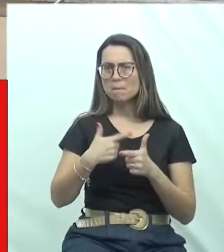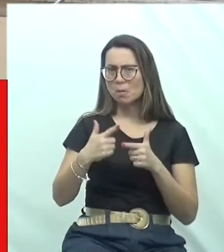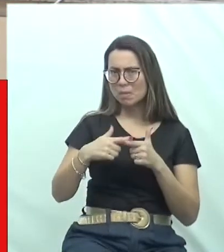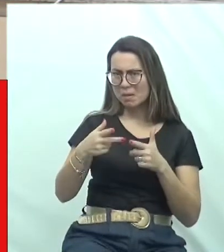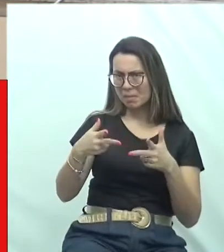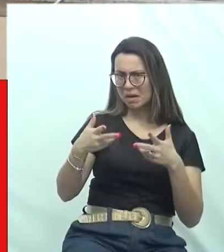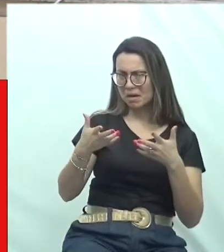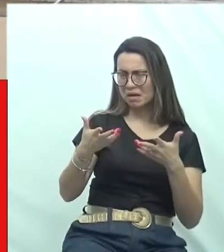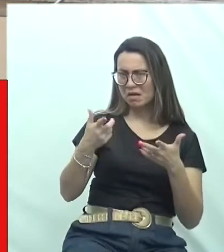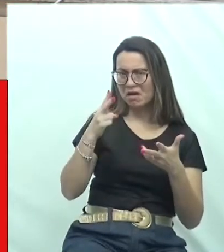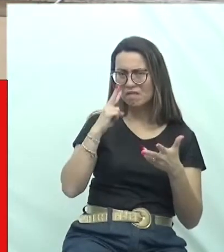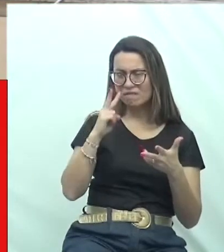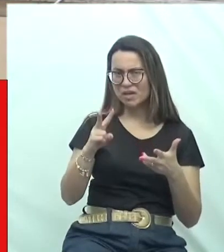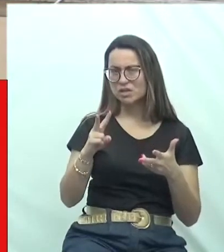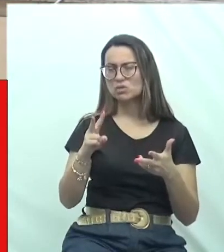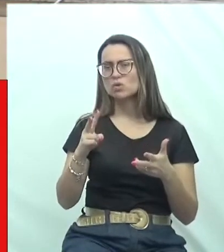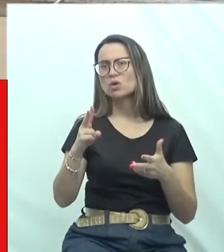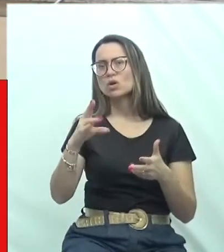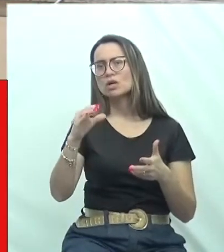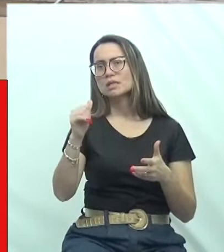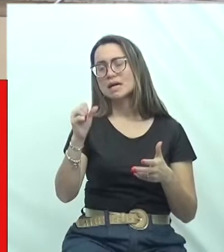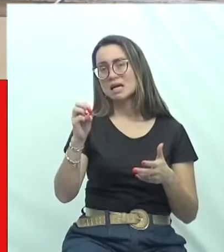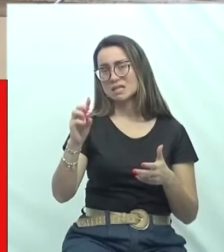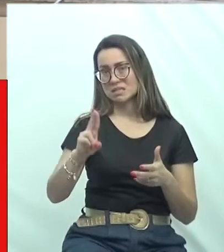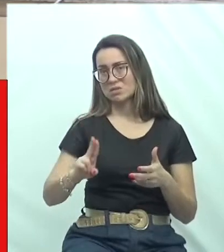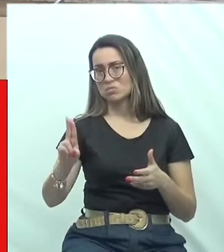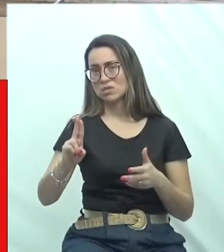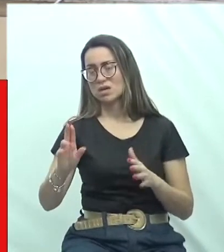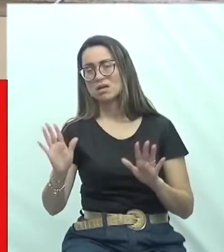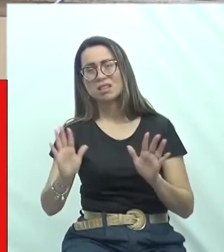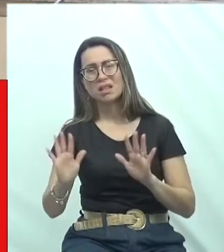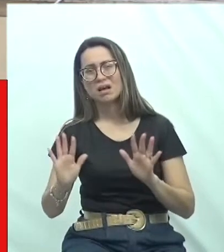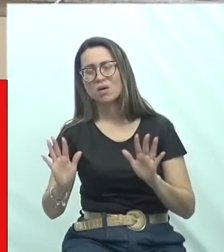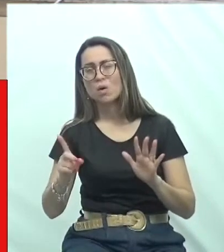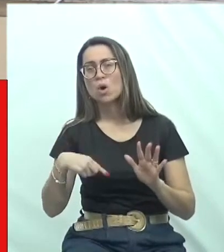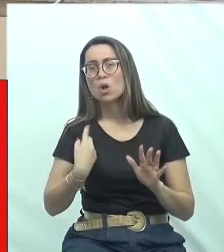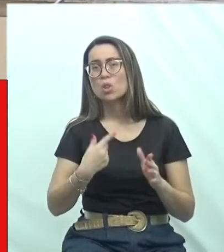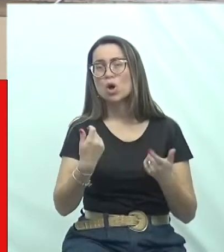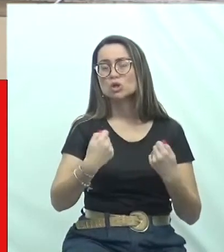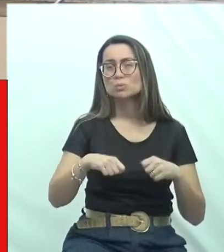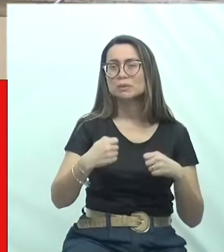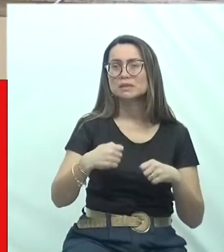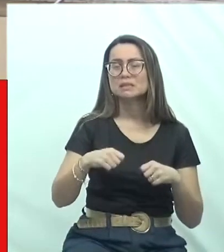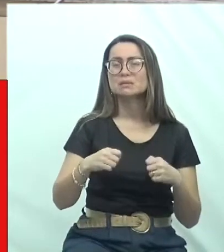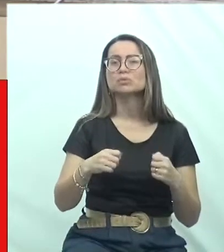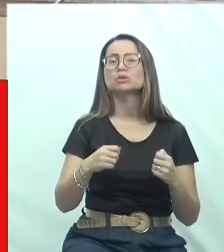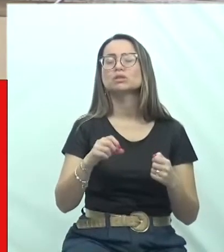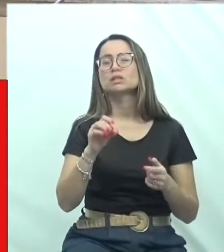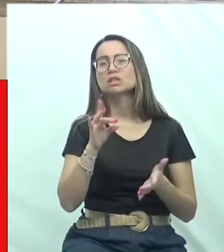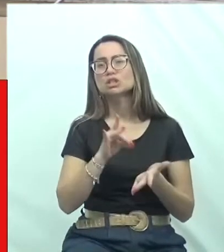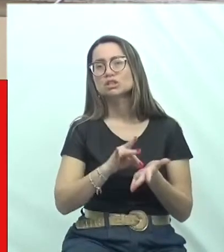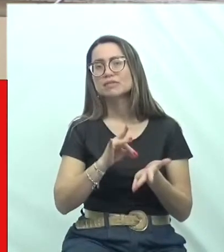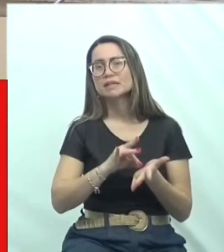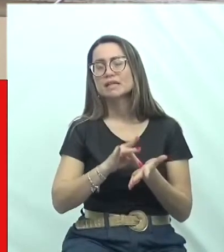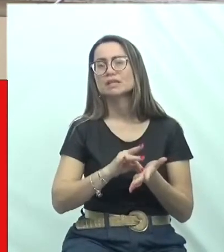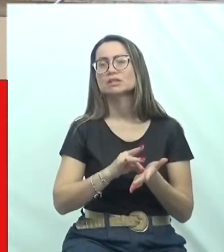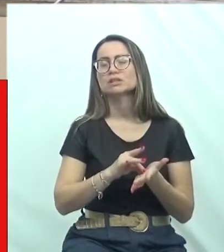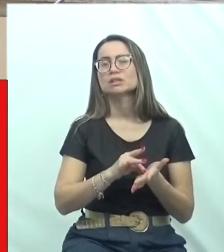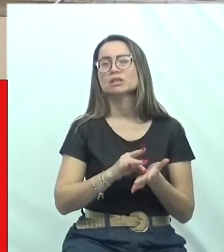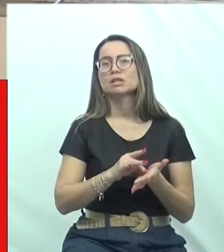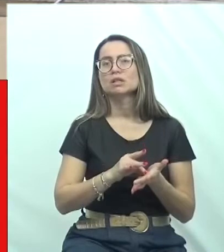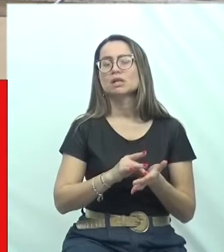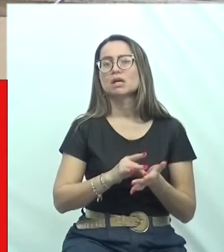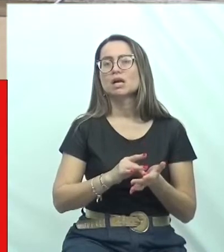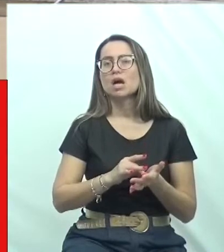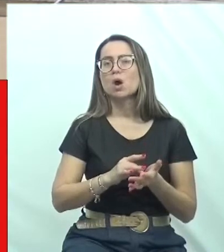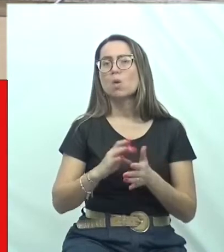Casan passará a autorizar a instalação desse equipamento. A gente precisa é que seja homologado por um órgão de